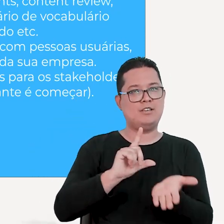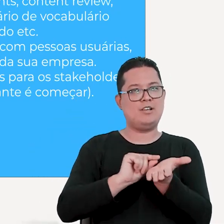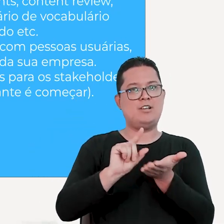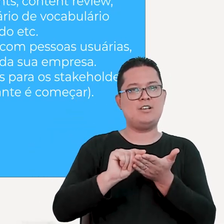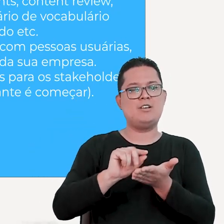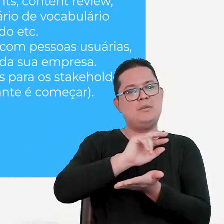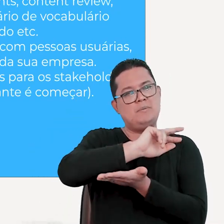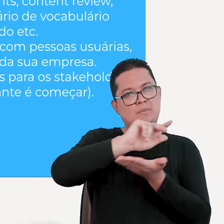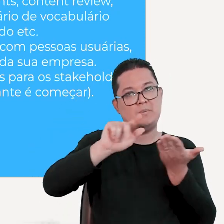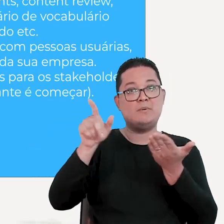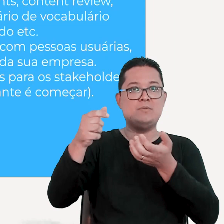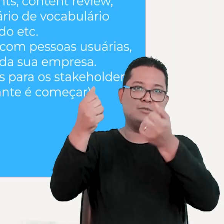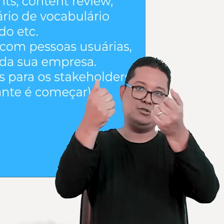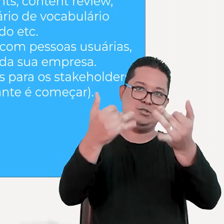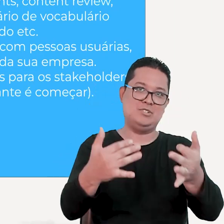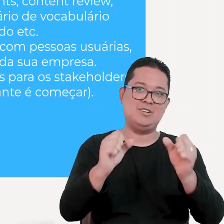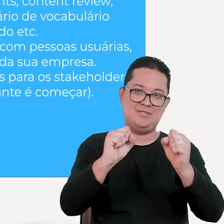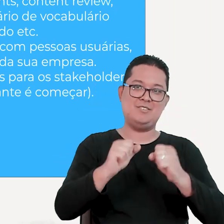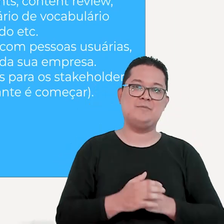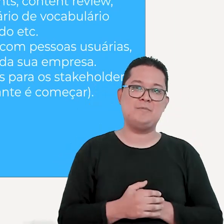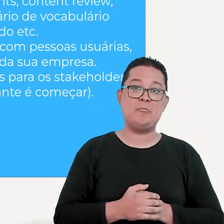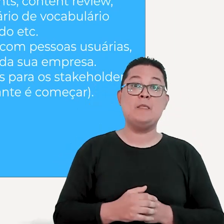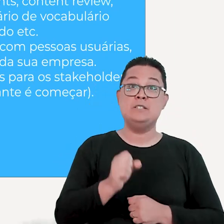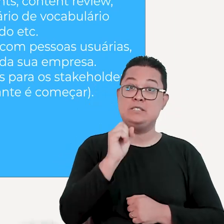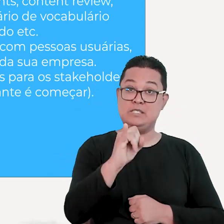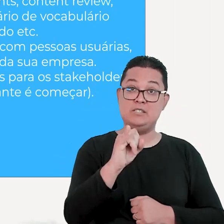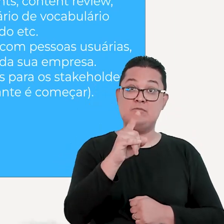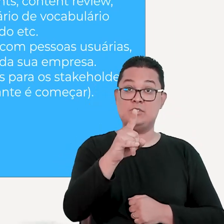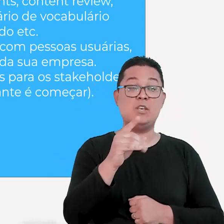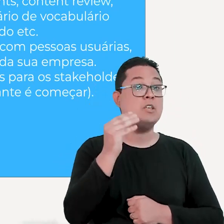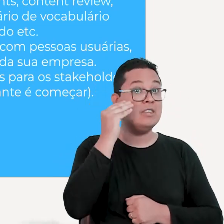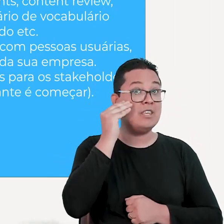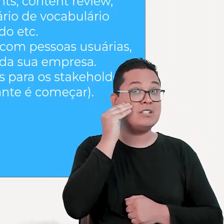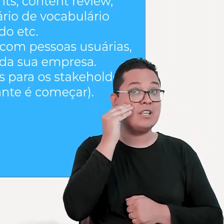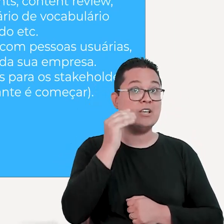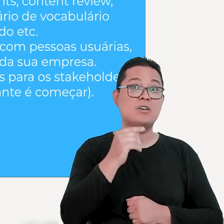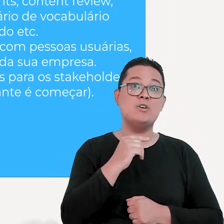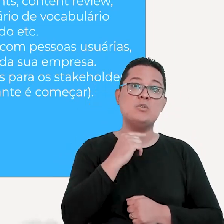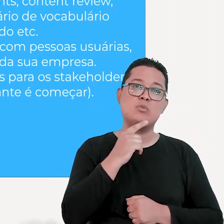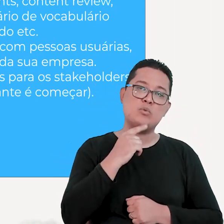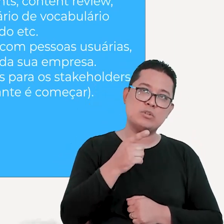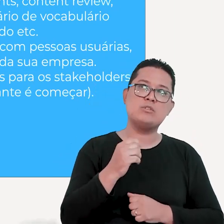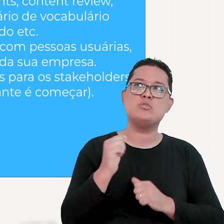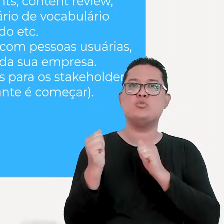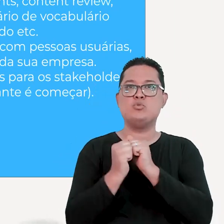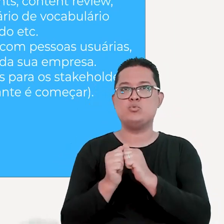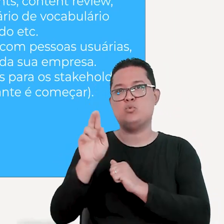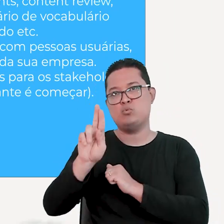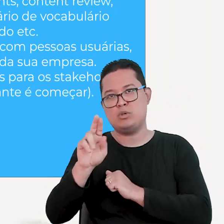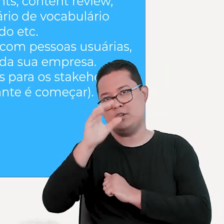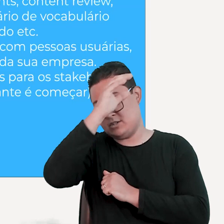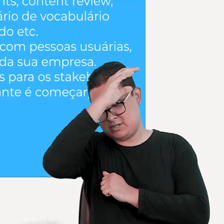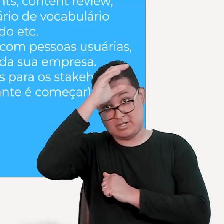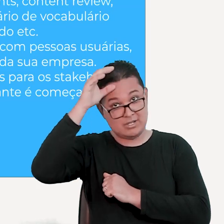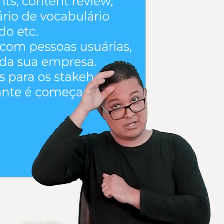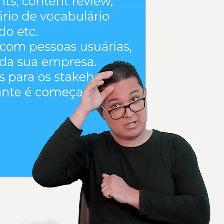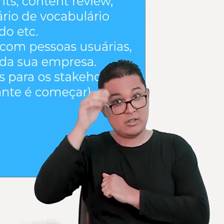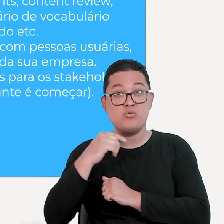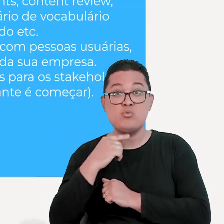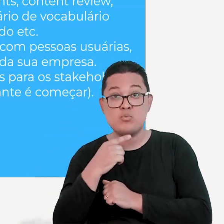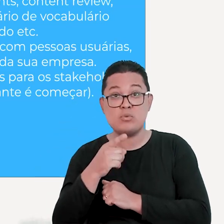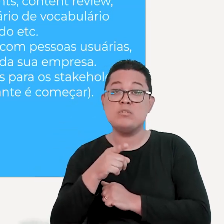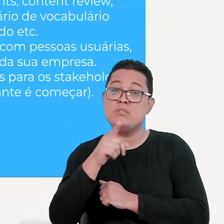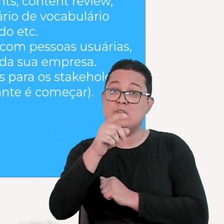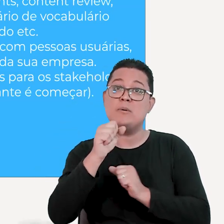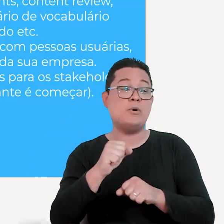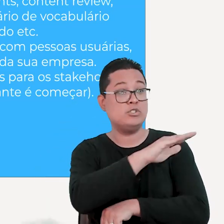seu cliente, o que seria o ideal, teste com as pessoas da empresa mesmo. Tente testar com pessoas fora do seu